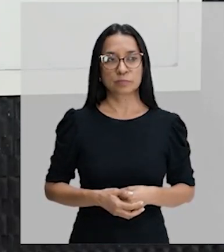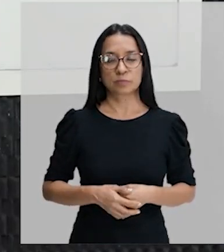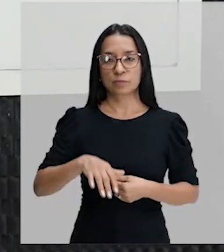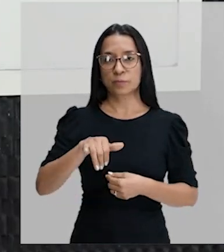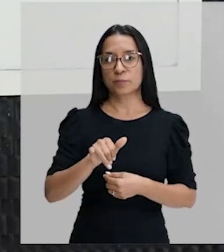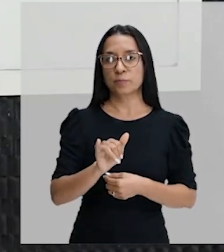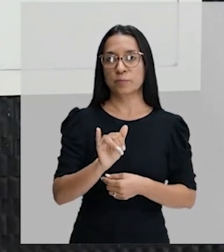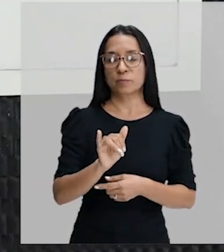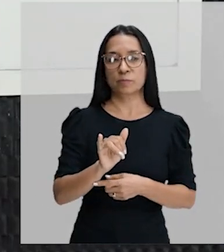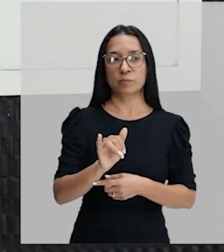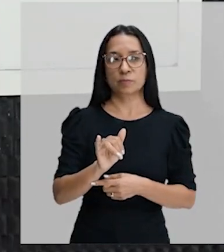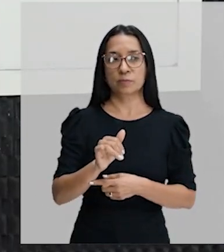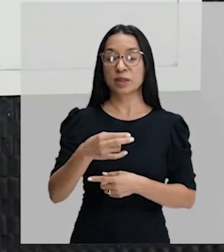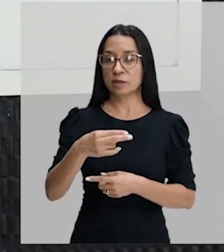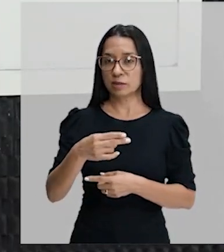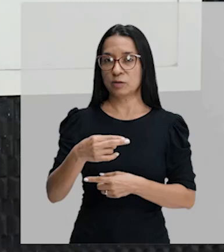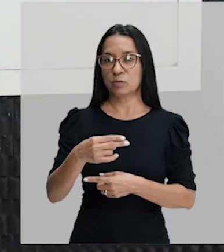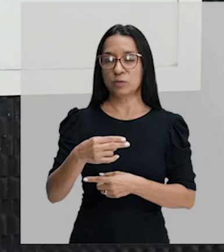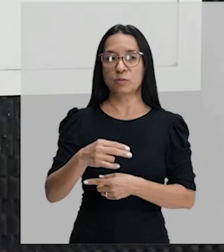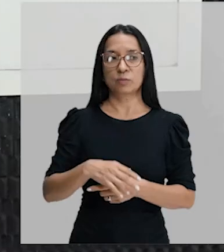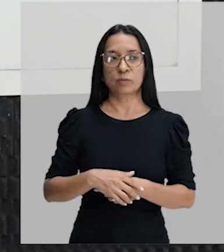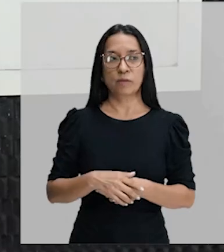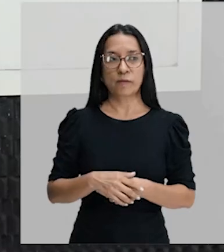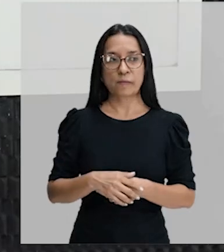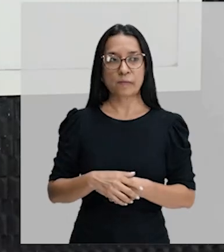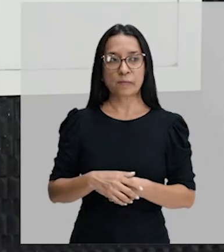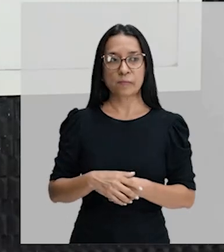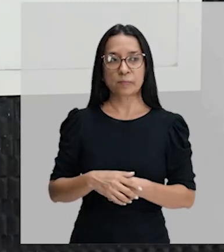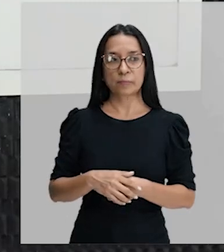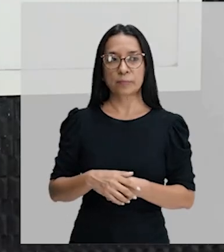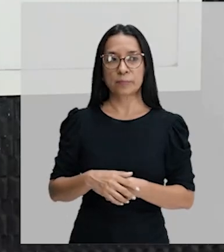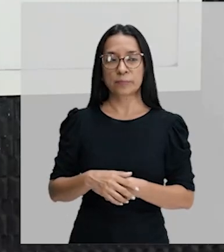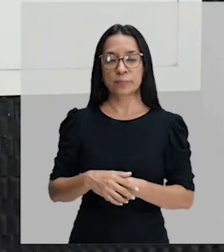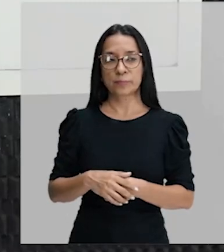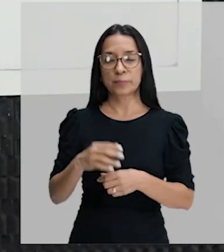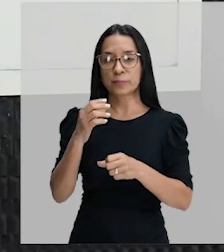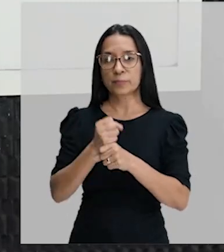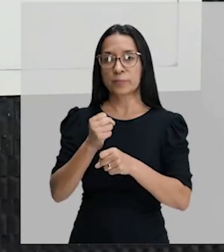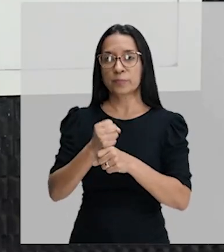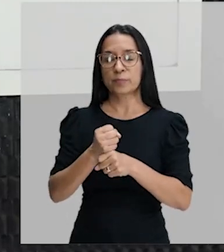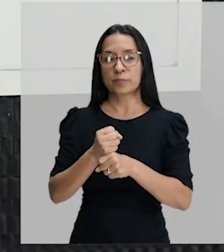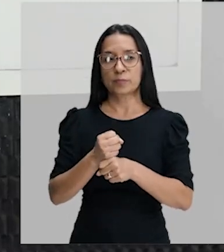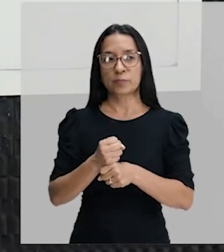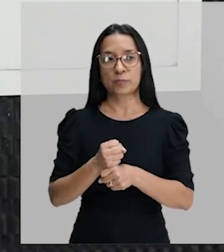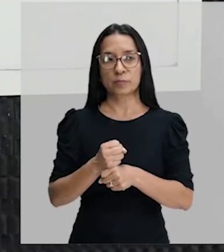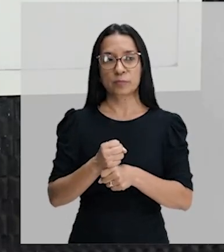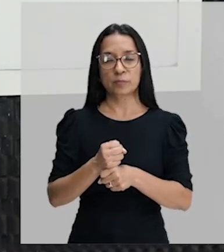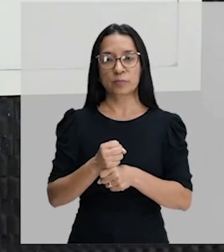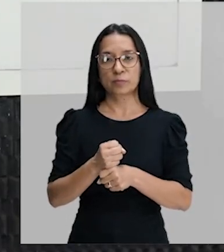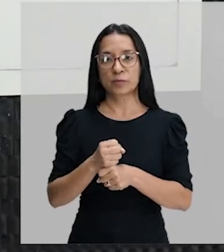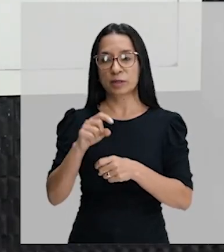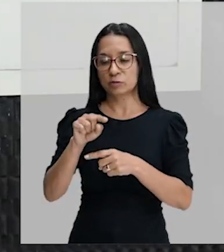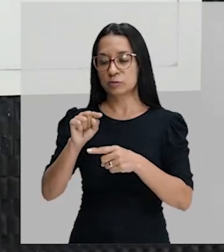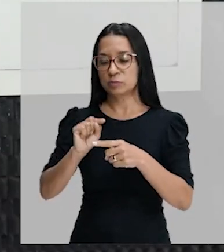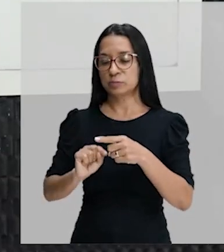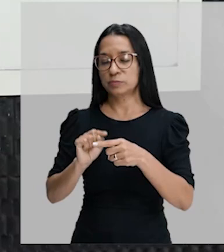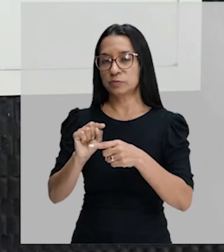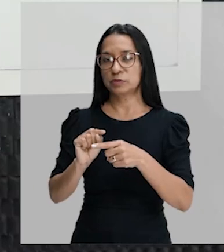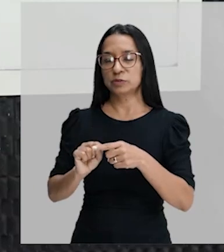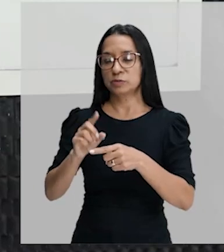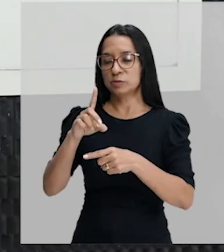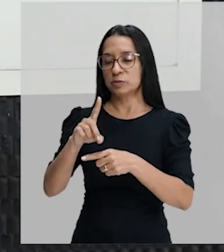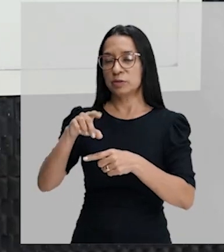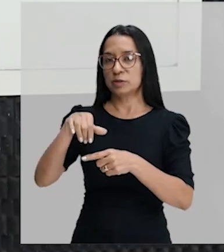y, da mesma forma. O y você vai calcular dividindo o